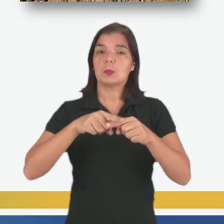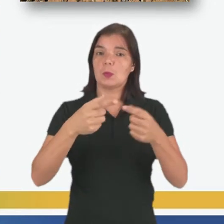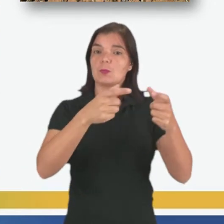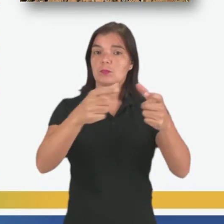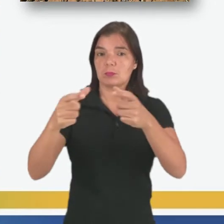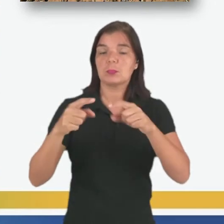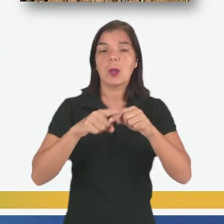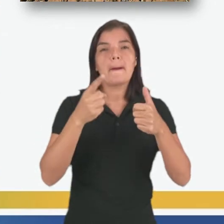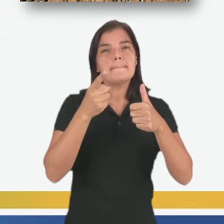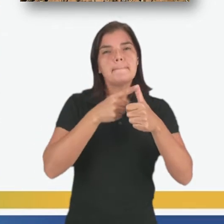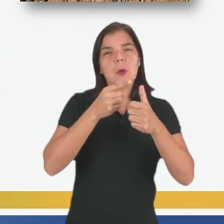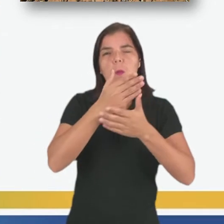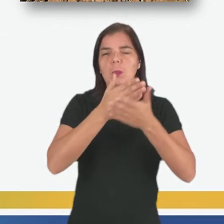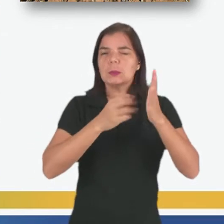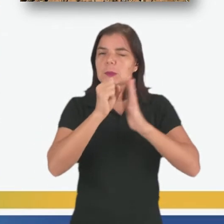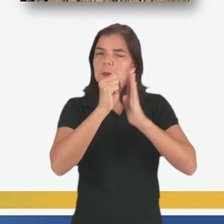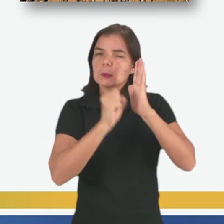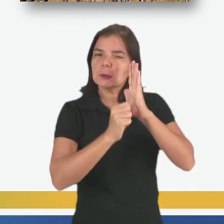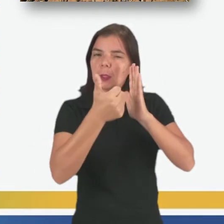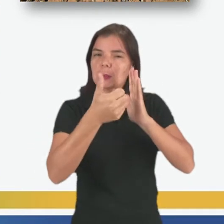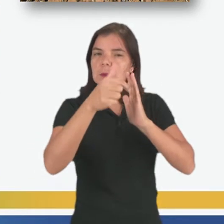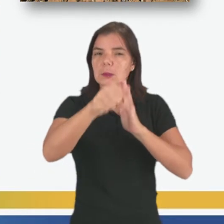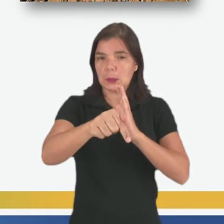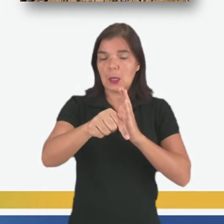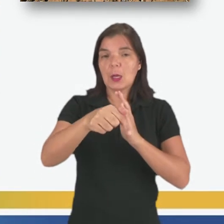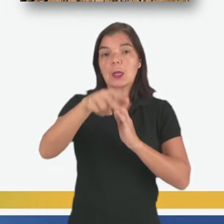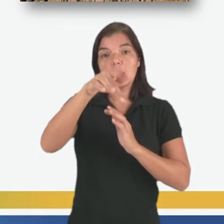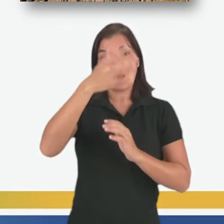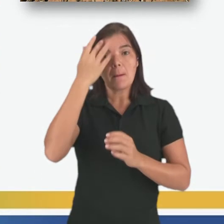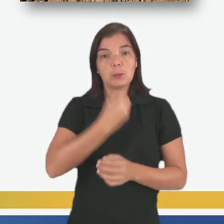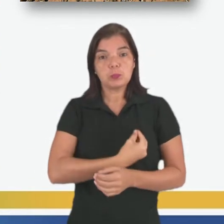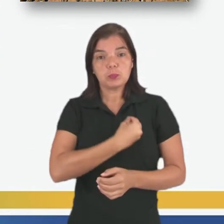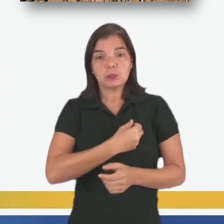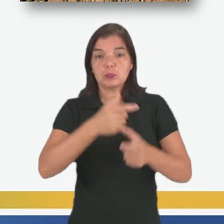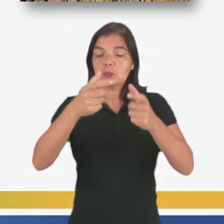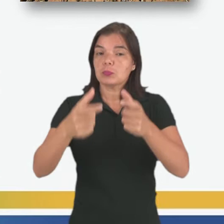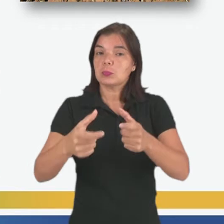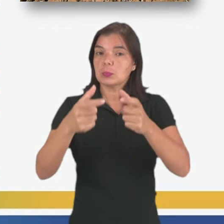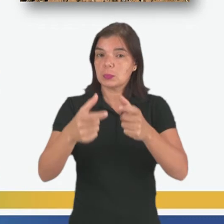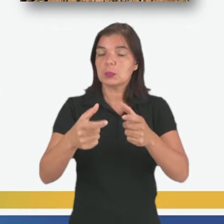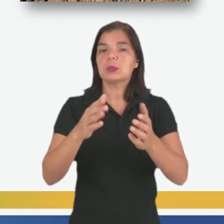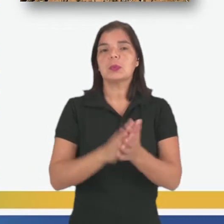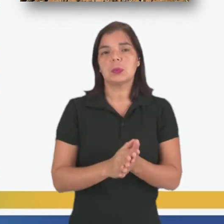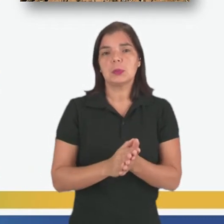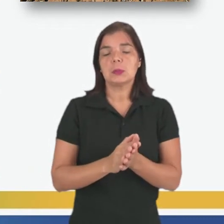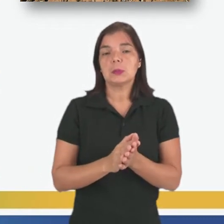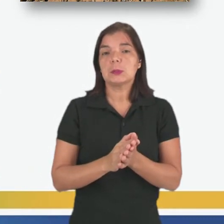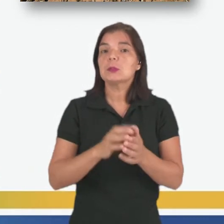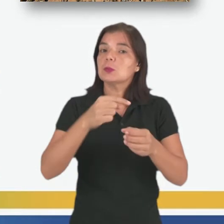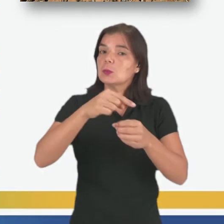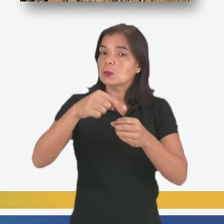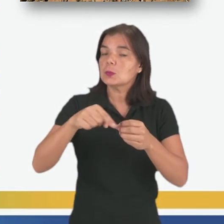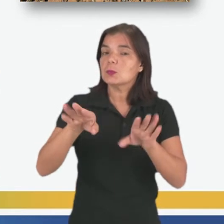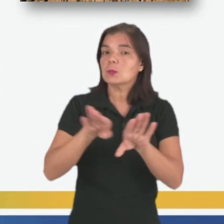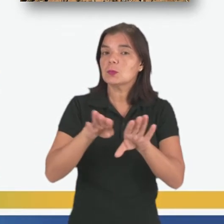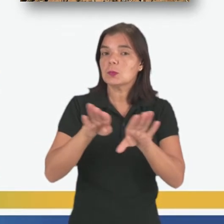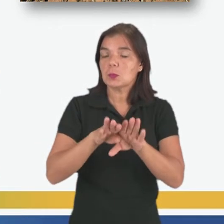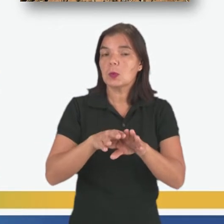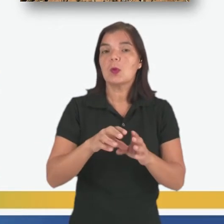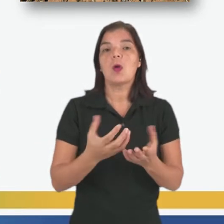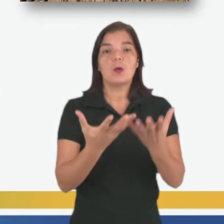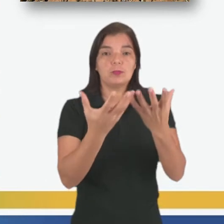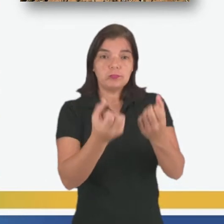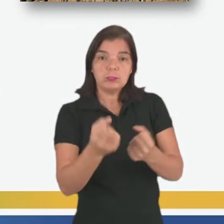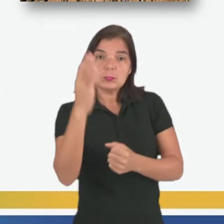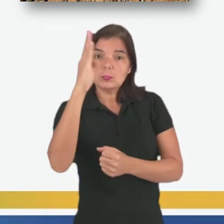Até a primeira metade do século XVII, quem ocupava as áreas mais interioranas do